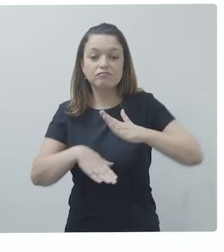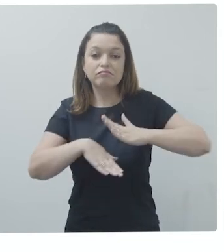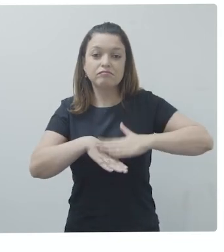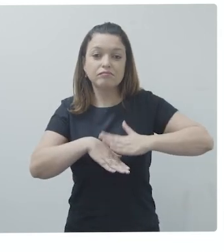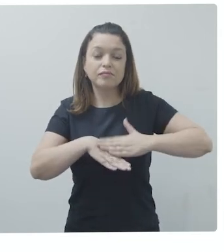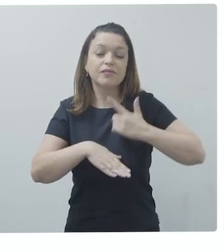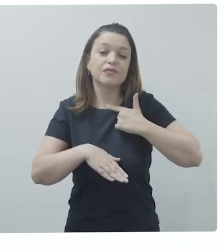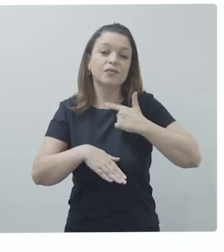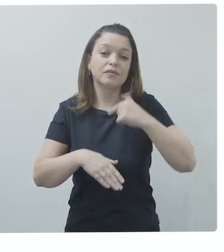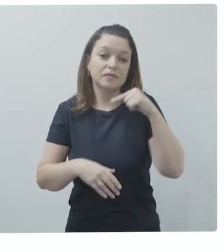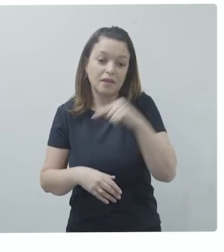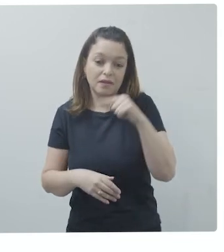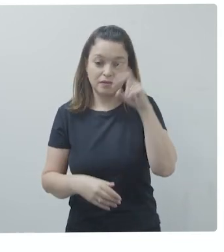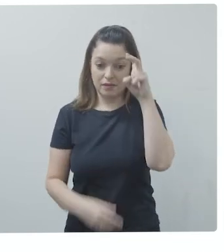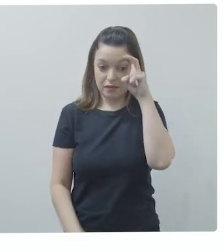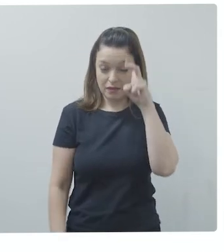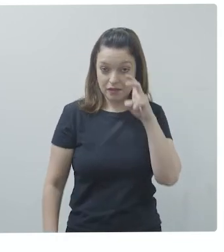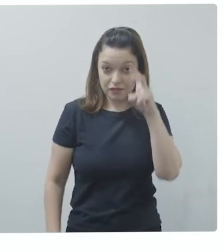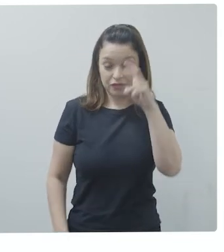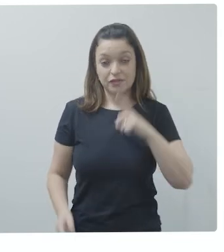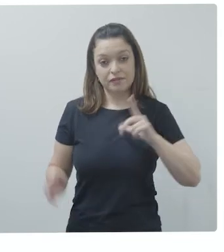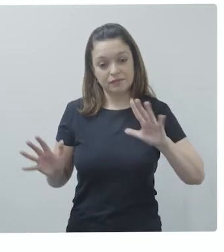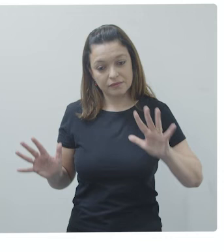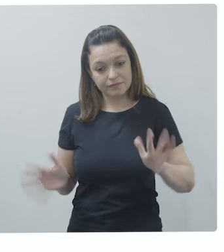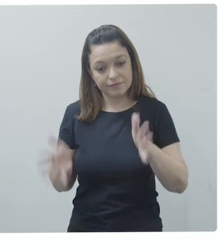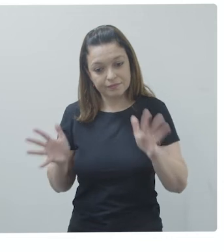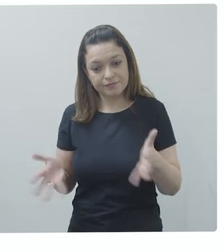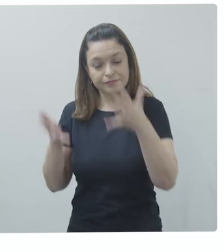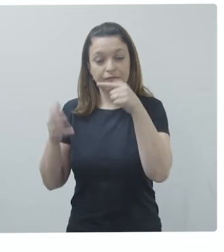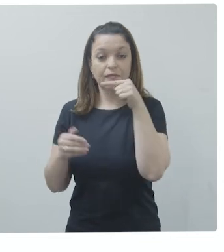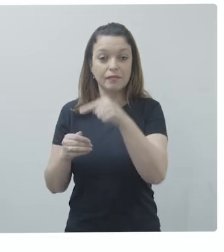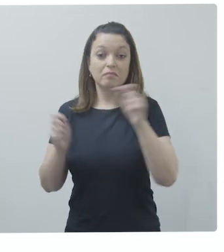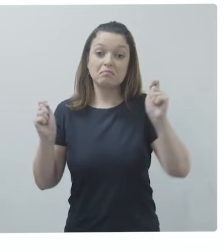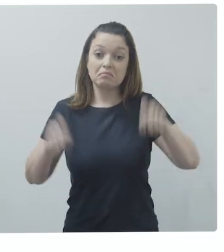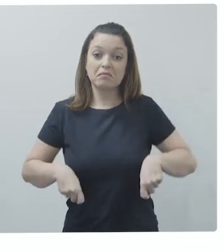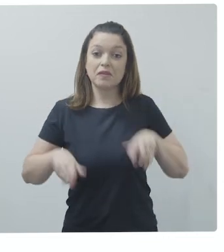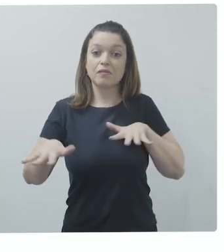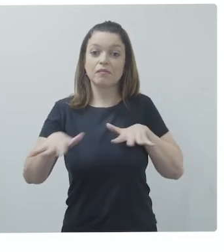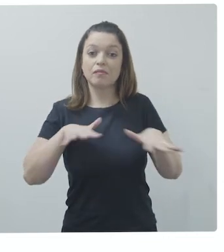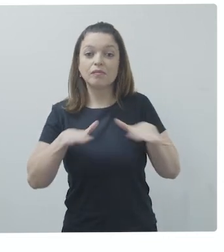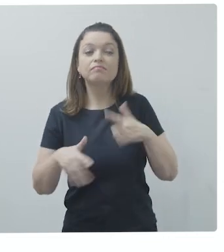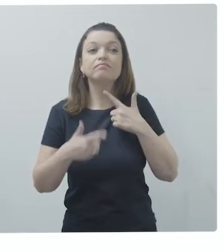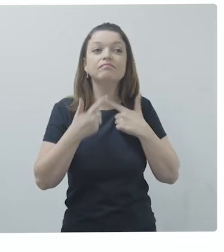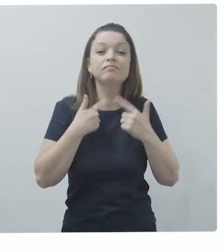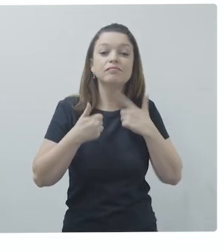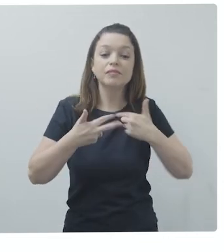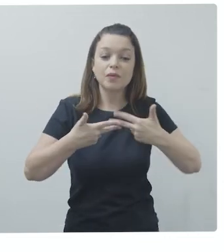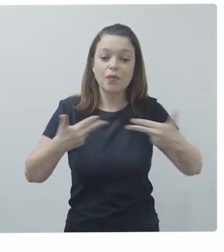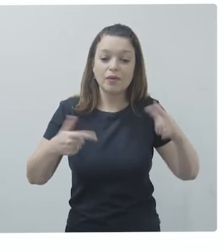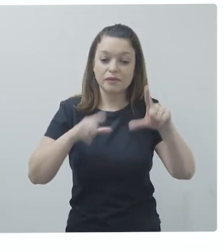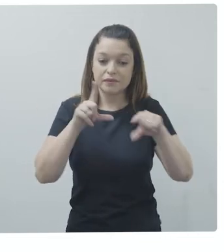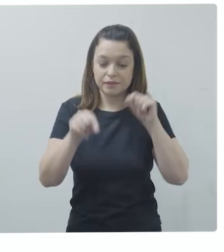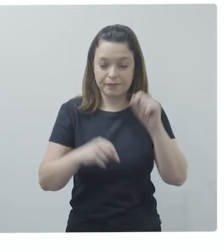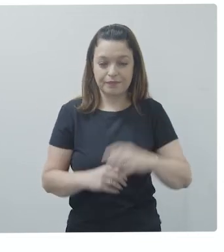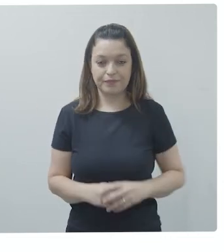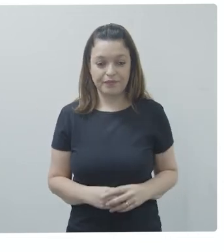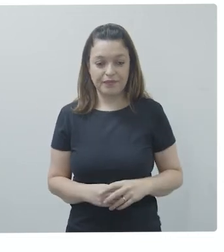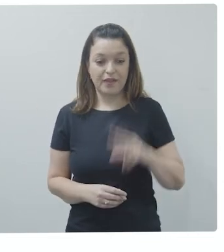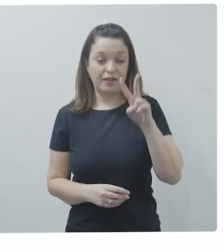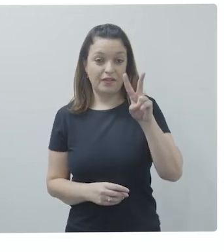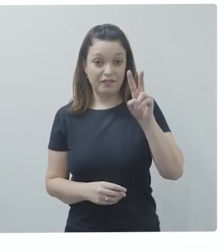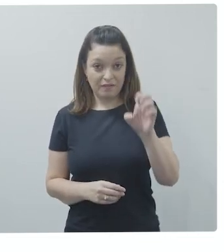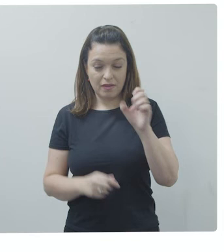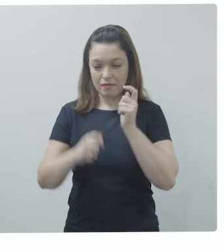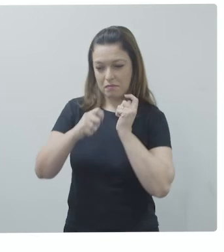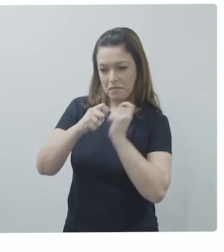deu-lhes inteligência e motivação. Então podiam se mover e desejar. Vê esculpiu os troncos, deu a